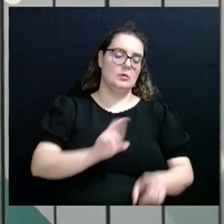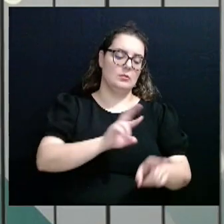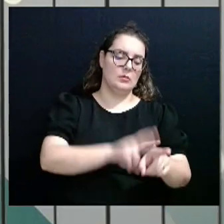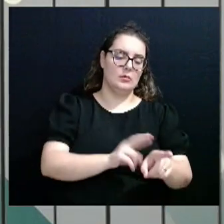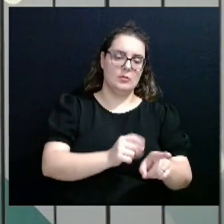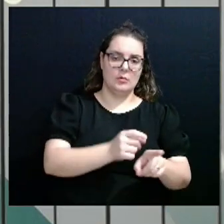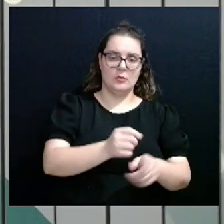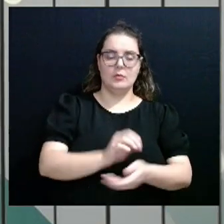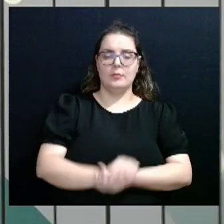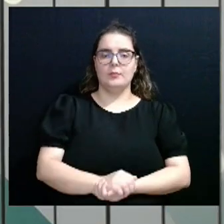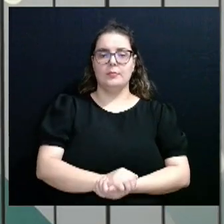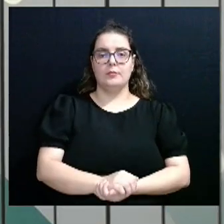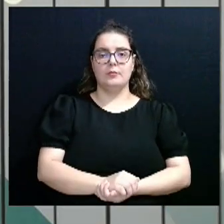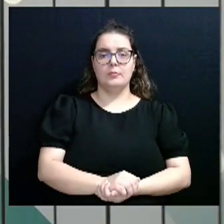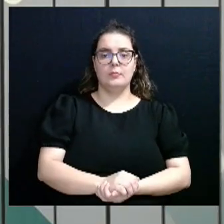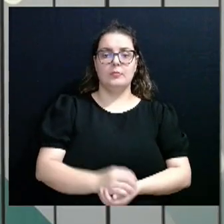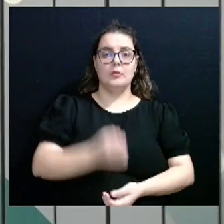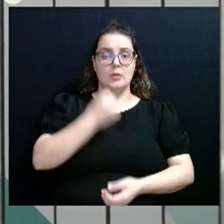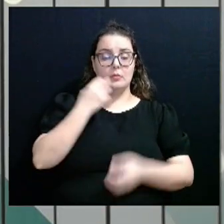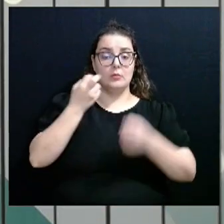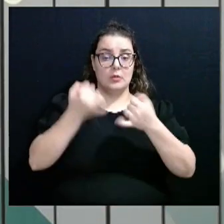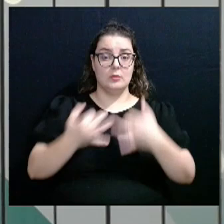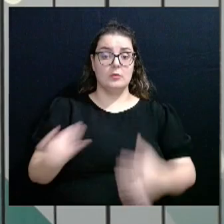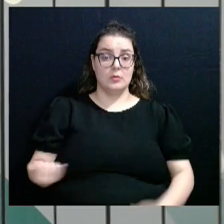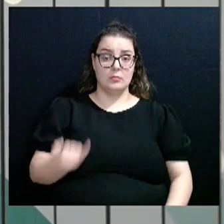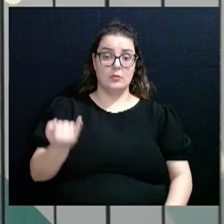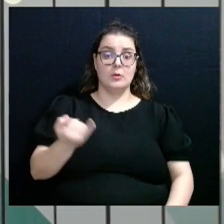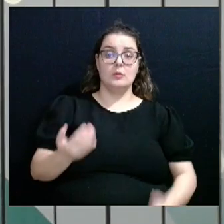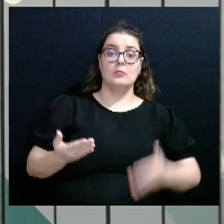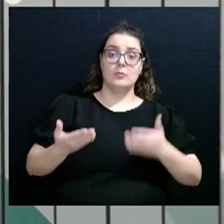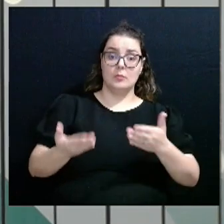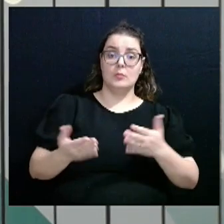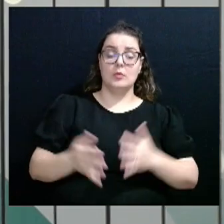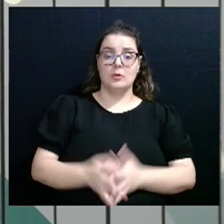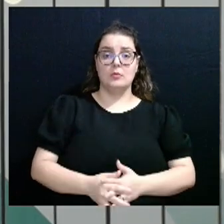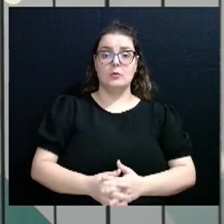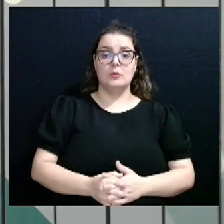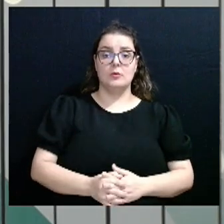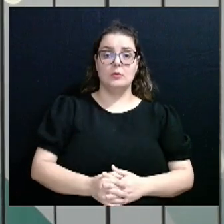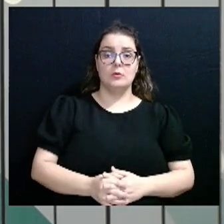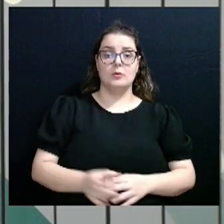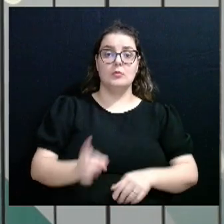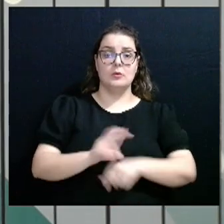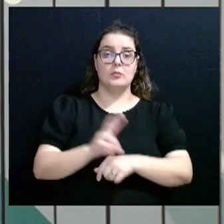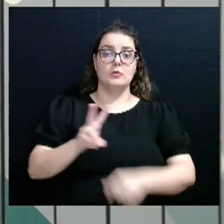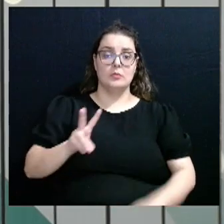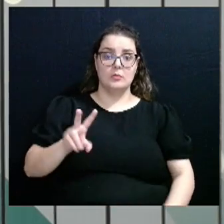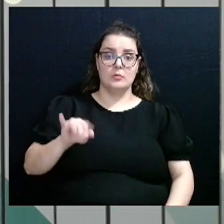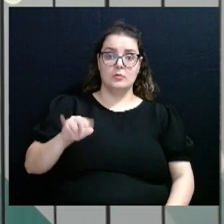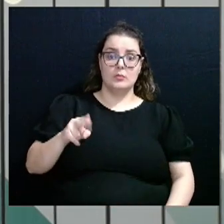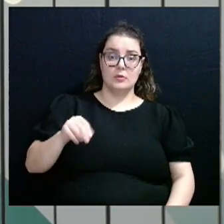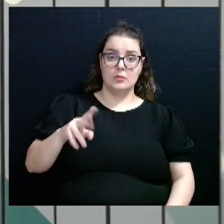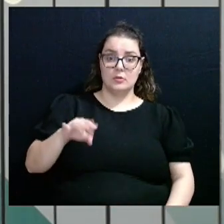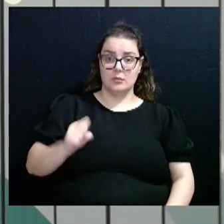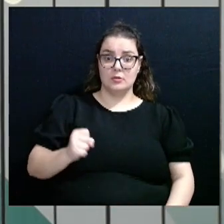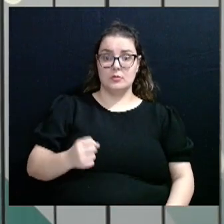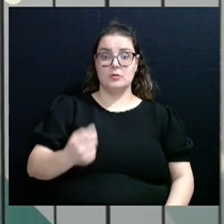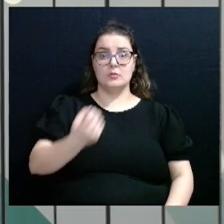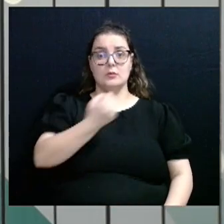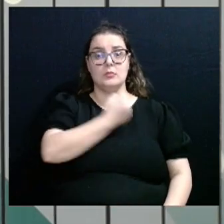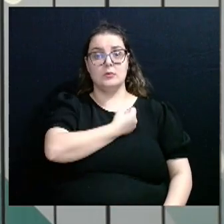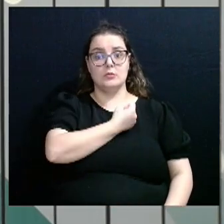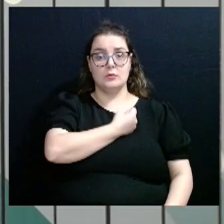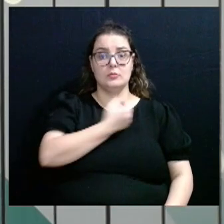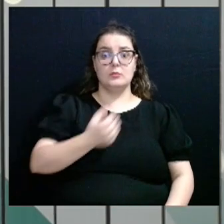Muito bem explicado, importante colocação, né, pontuação do Dr. Vinícius. E segundo números da Sociedade Brasileira de